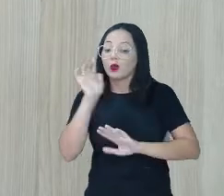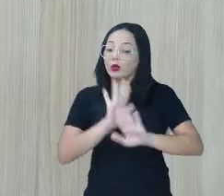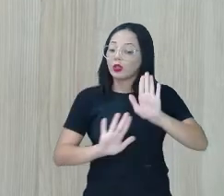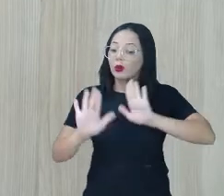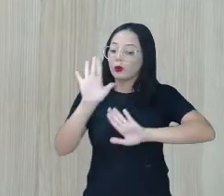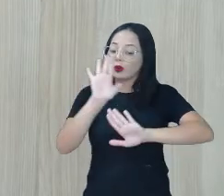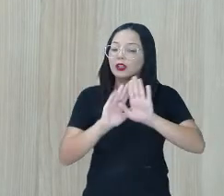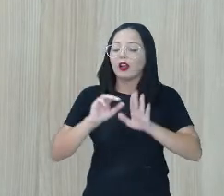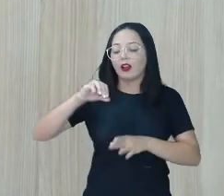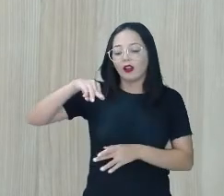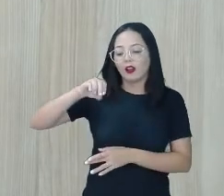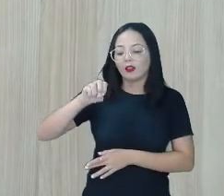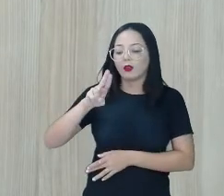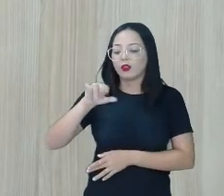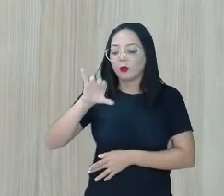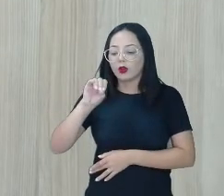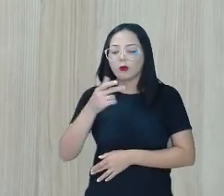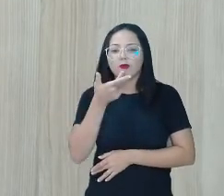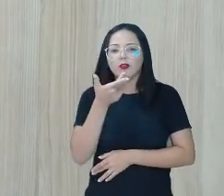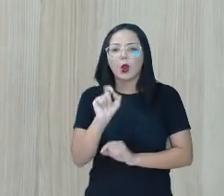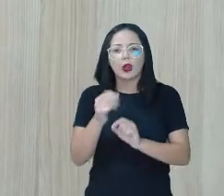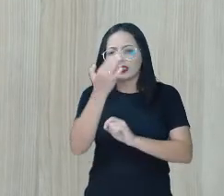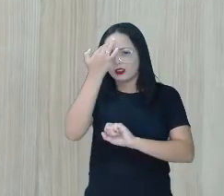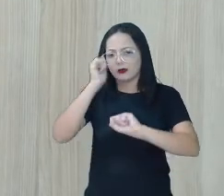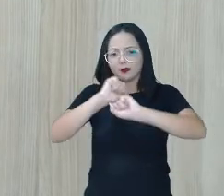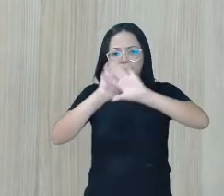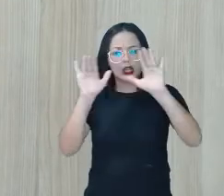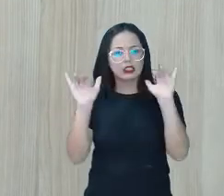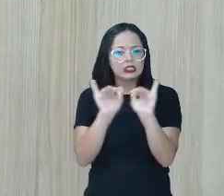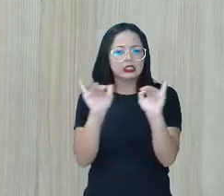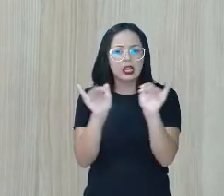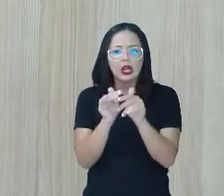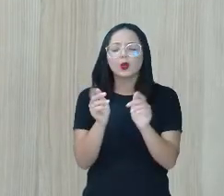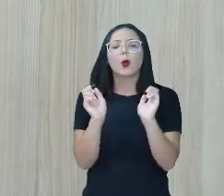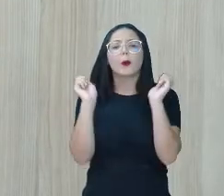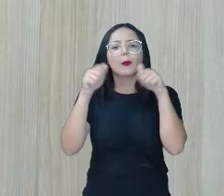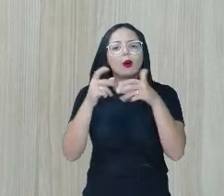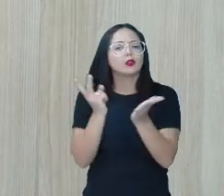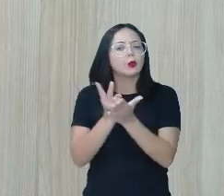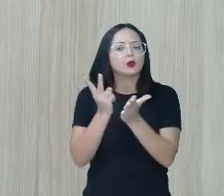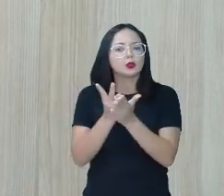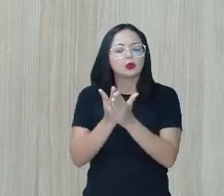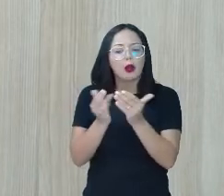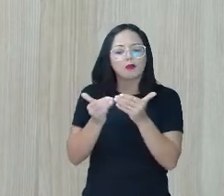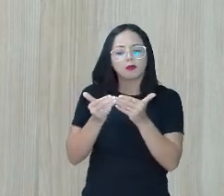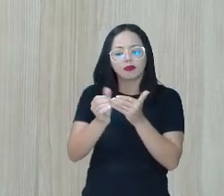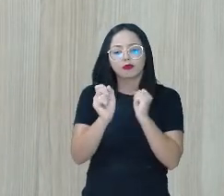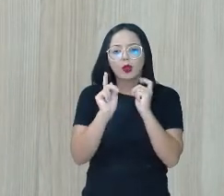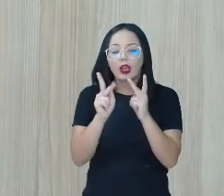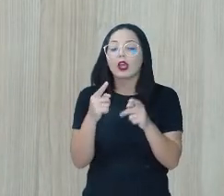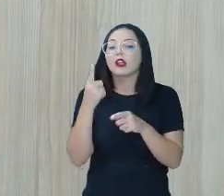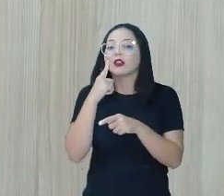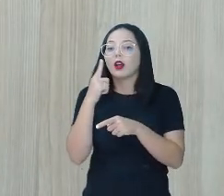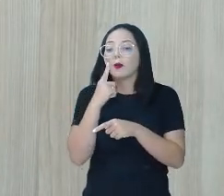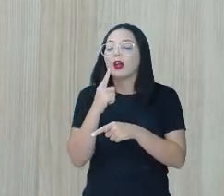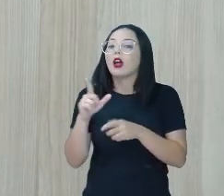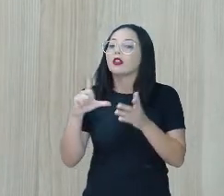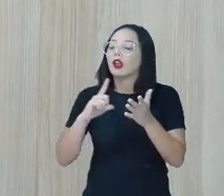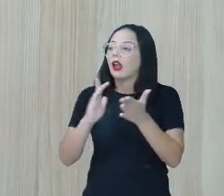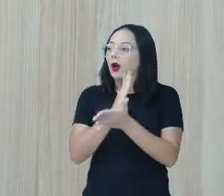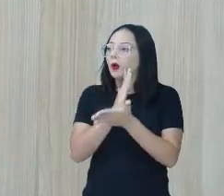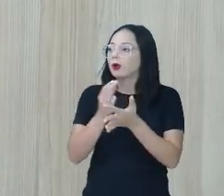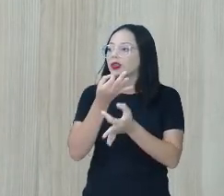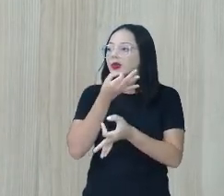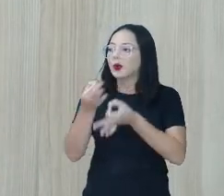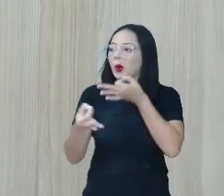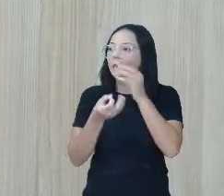essa ideia dos monômios. E a galera que está aqui entendendo, está tudo certinho, a gente pode ir avançando, tá certo, gente? Um comentário, não, né? Alguns